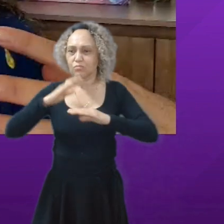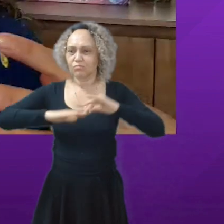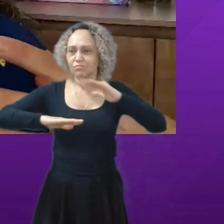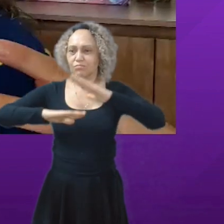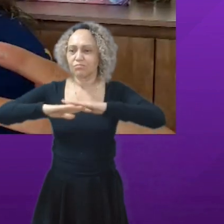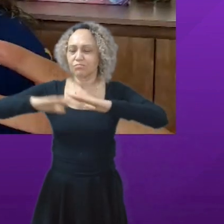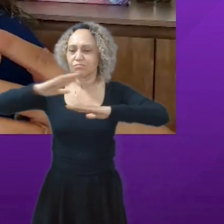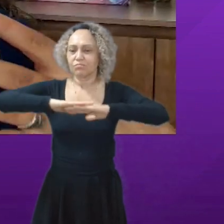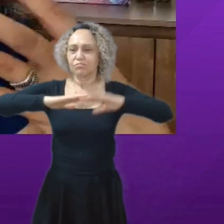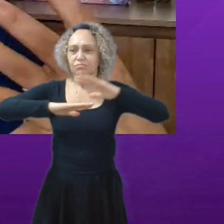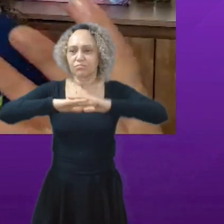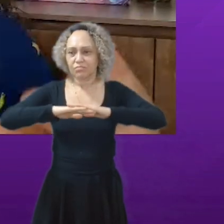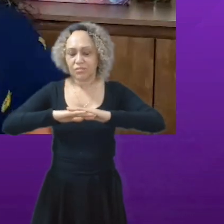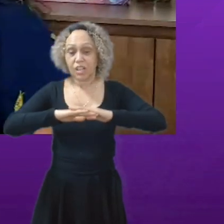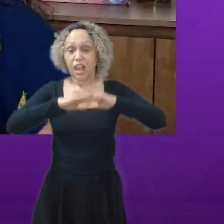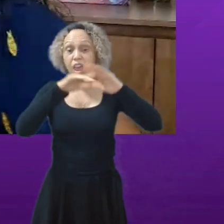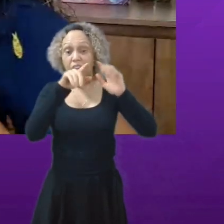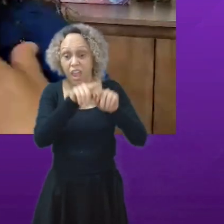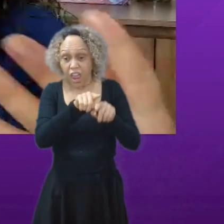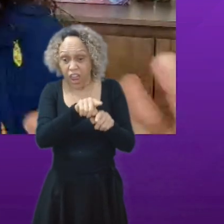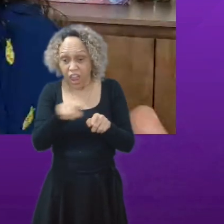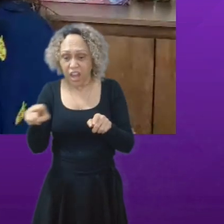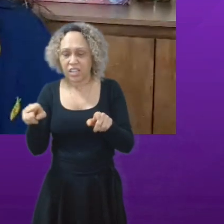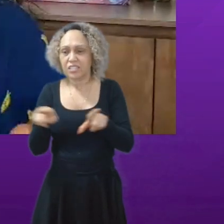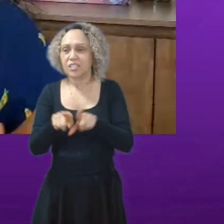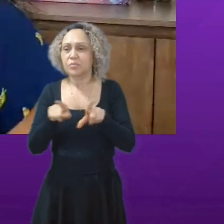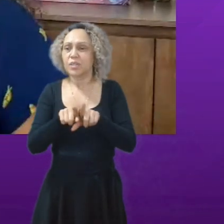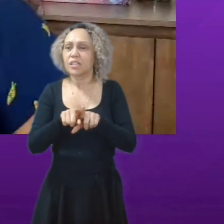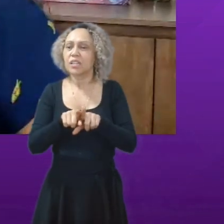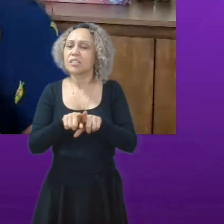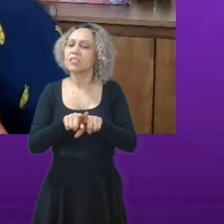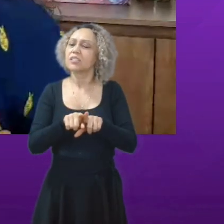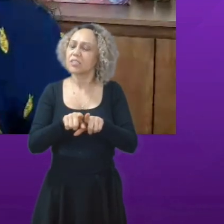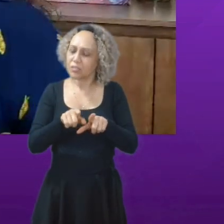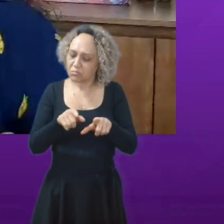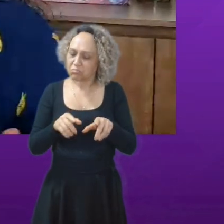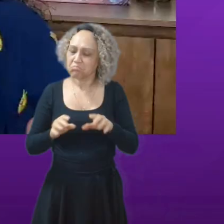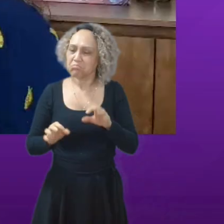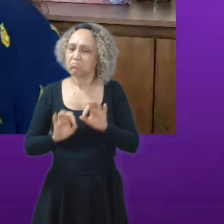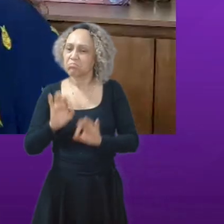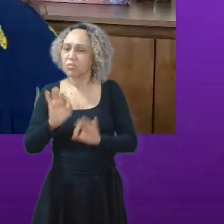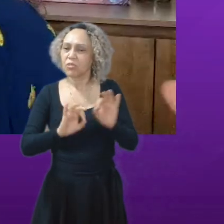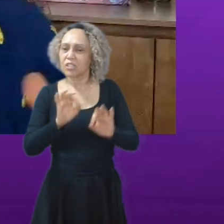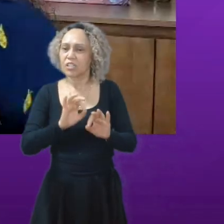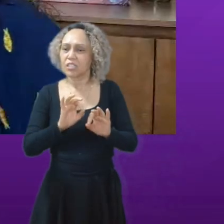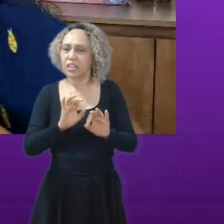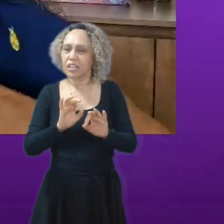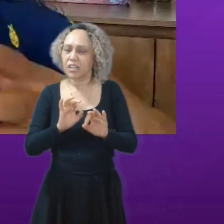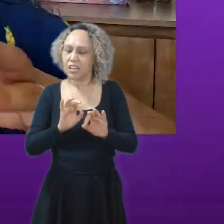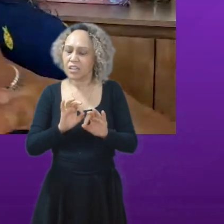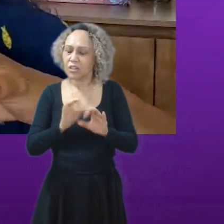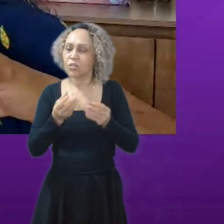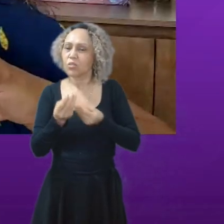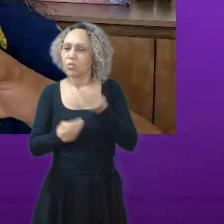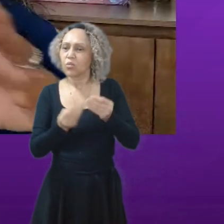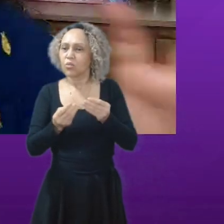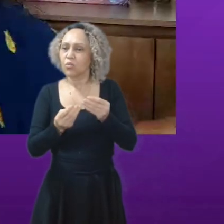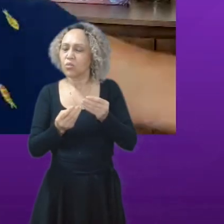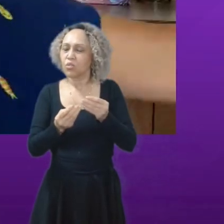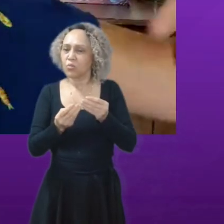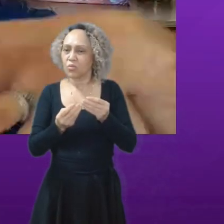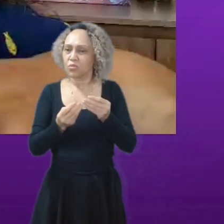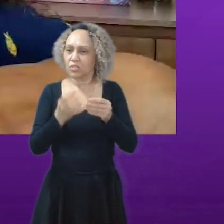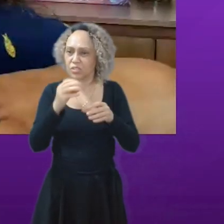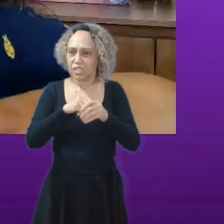fazendo as delas através dos projetos que a gente está colocando nas redes. E que tem alguns momentos que a gente também